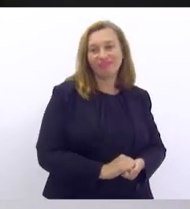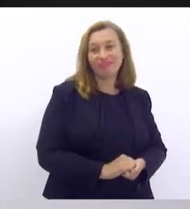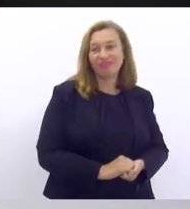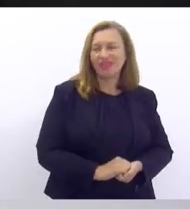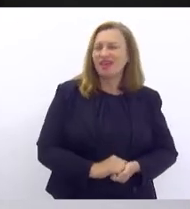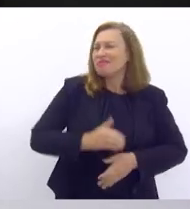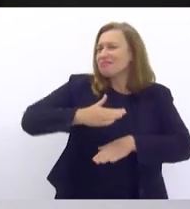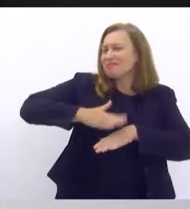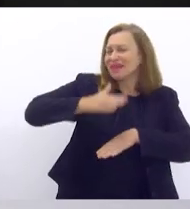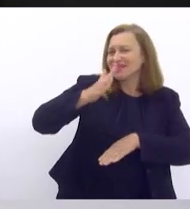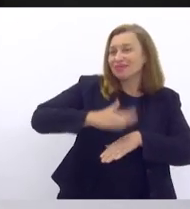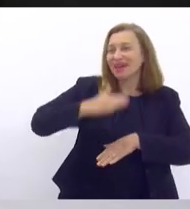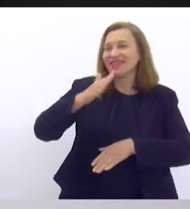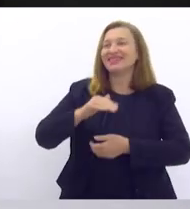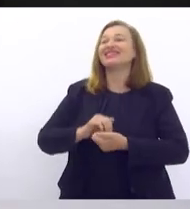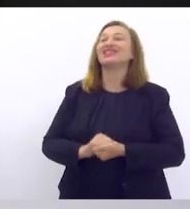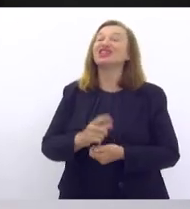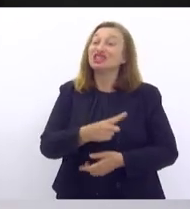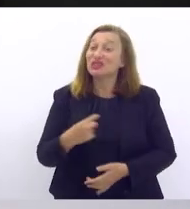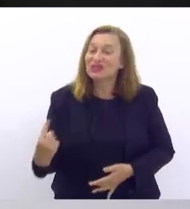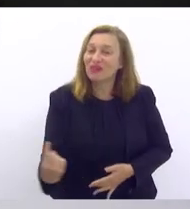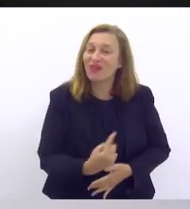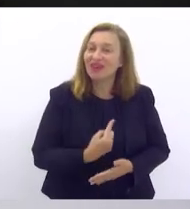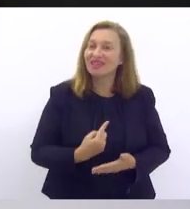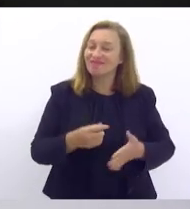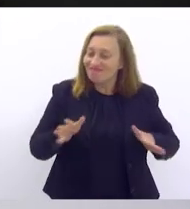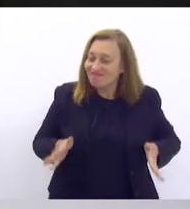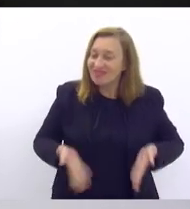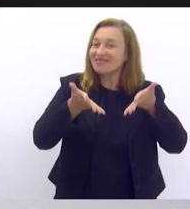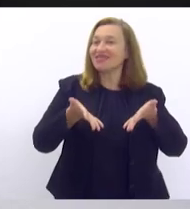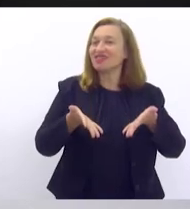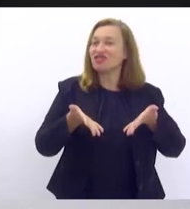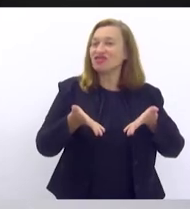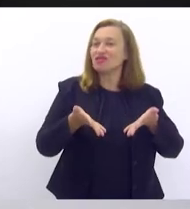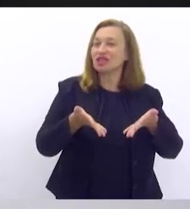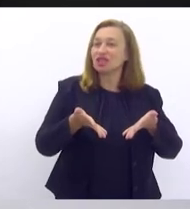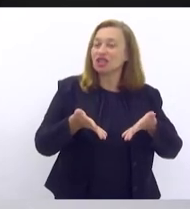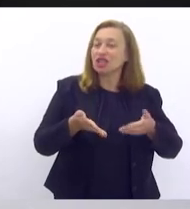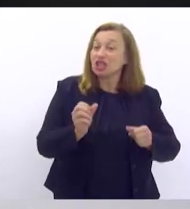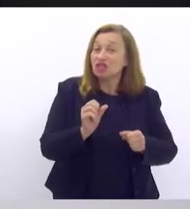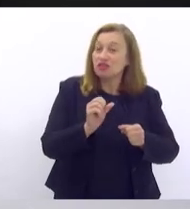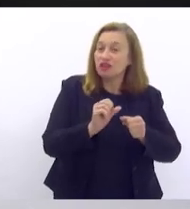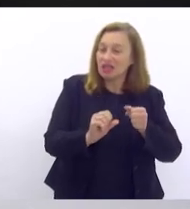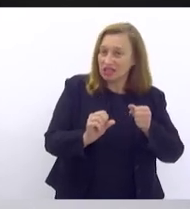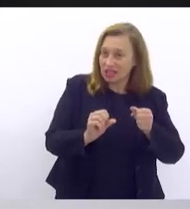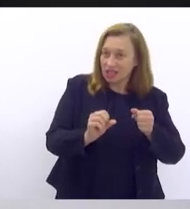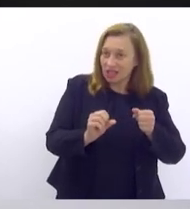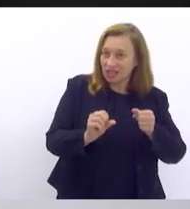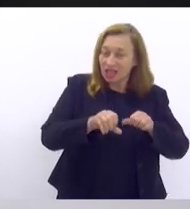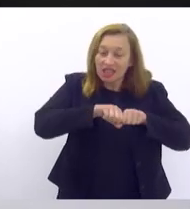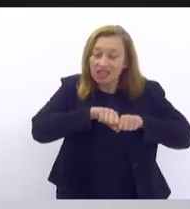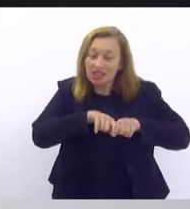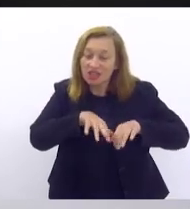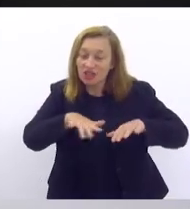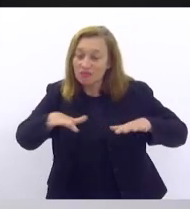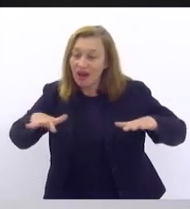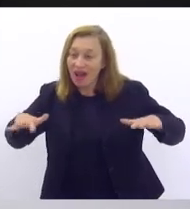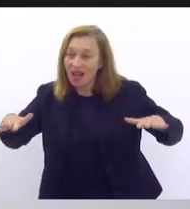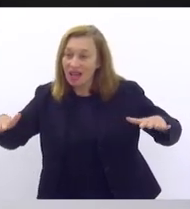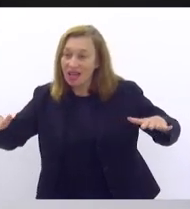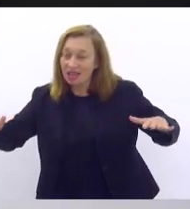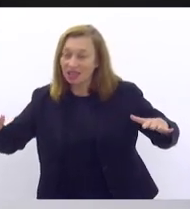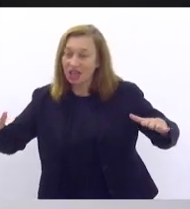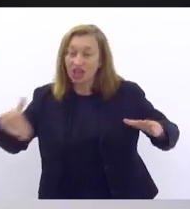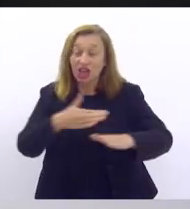Cada vez mais em que nós temos a iniciativa de fazer com que esta comenda ela se propague e chegue em todos